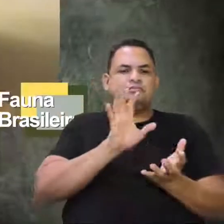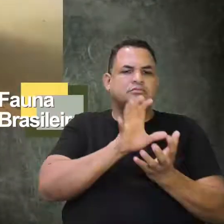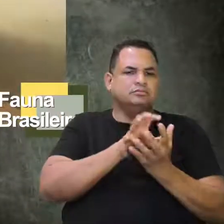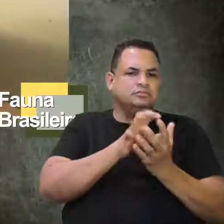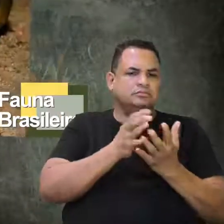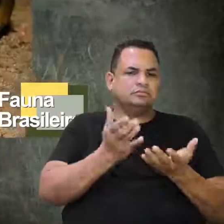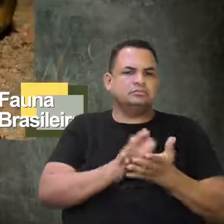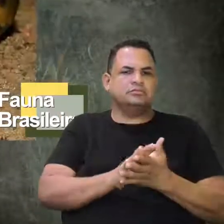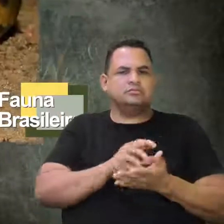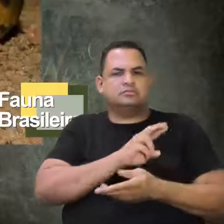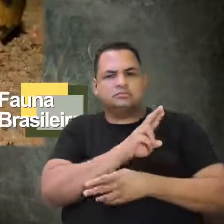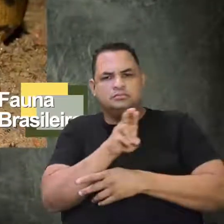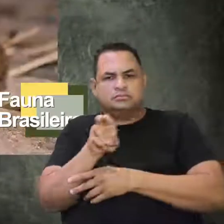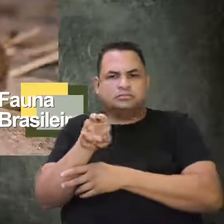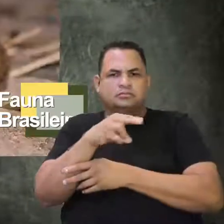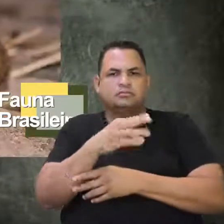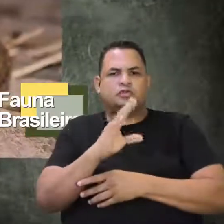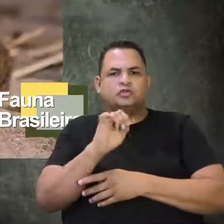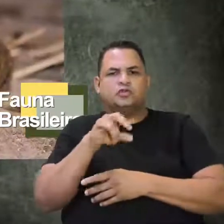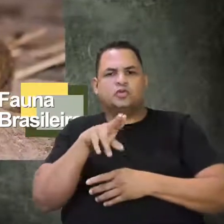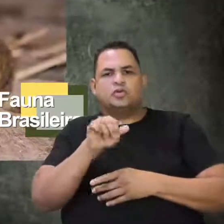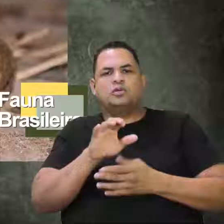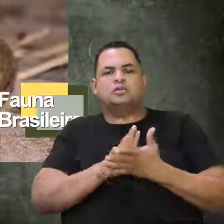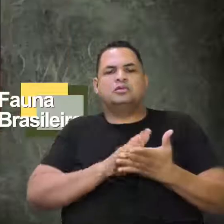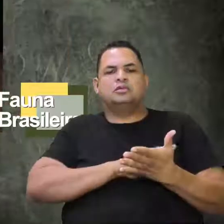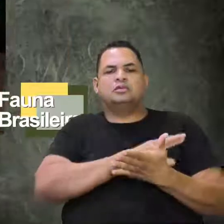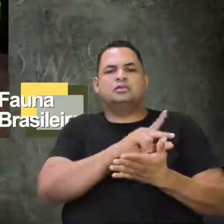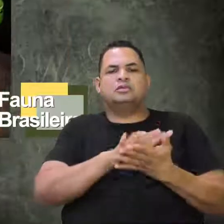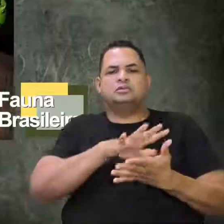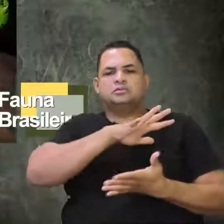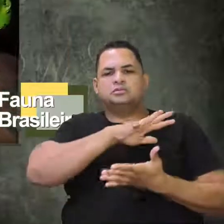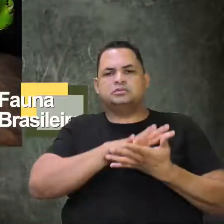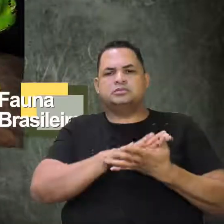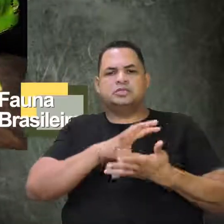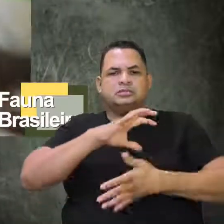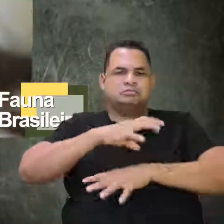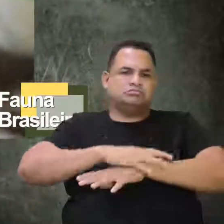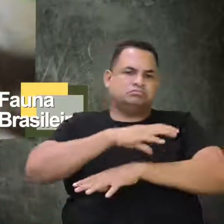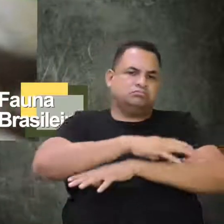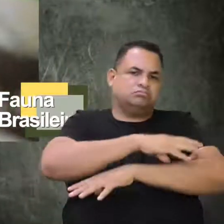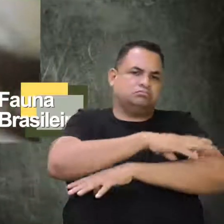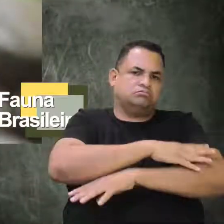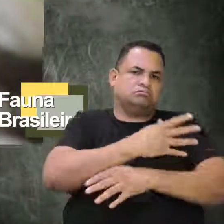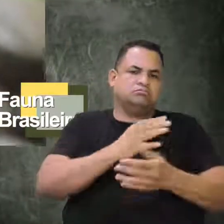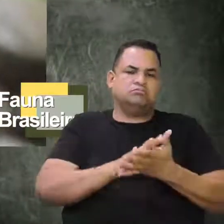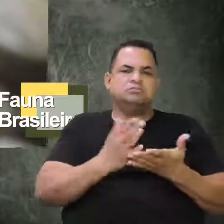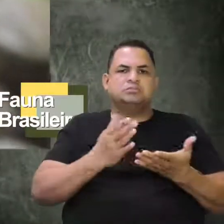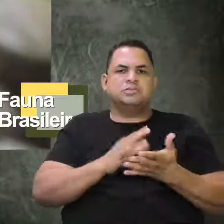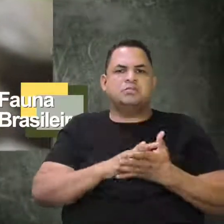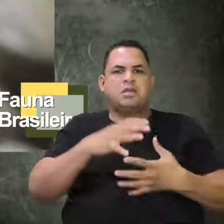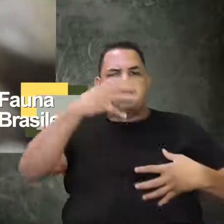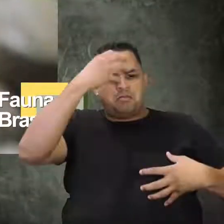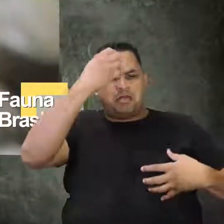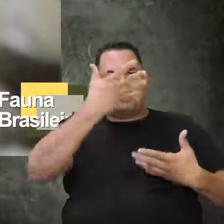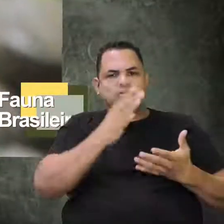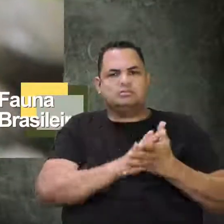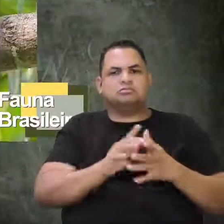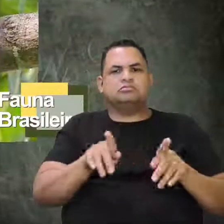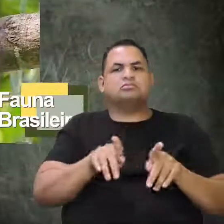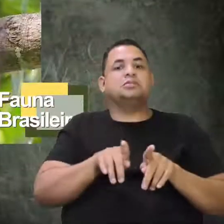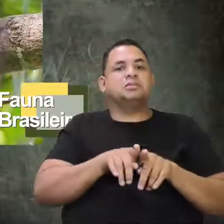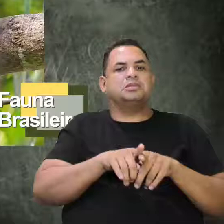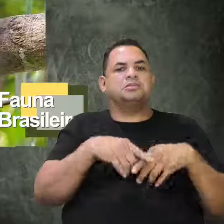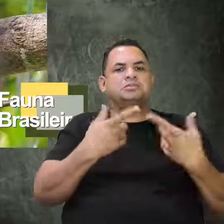as serpentes, como a sucuri, várias espécies de sapos. E na Terra, os primatas também merecem destaque quando